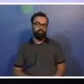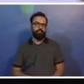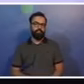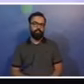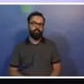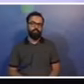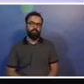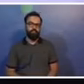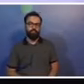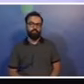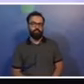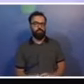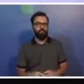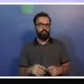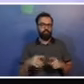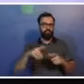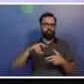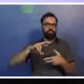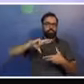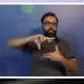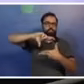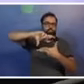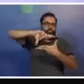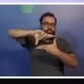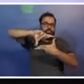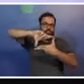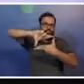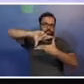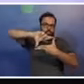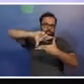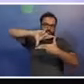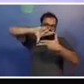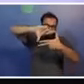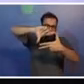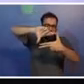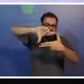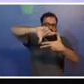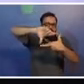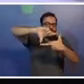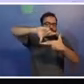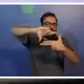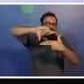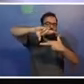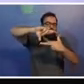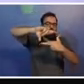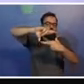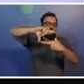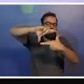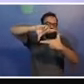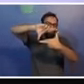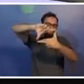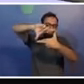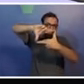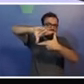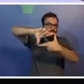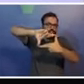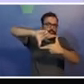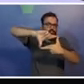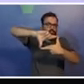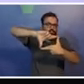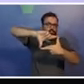primeiro. Num retângulo, o que é um retângulo? Retângulo é uma figura